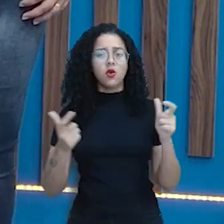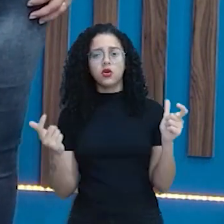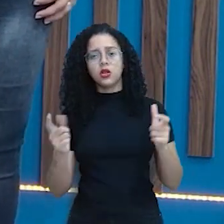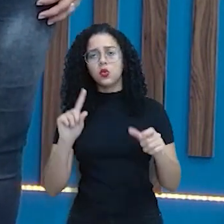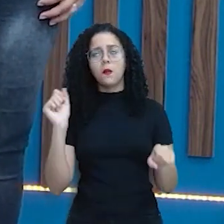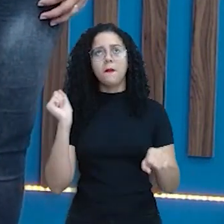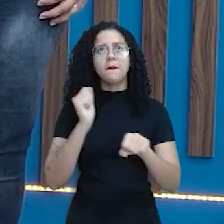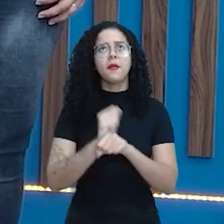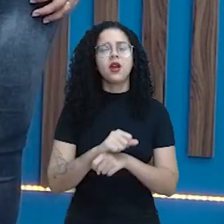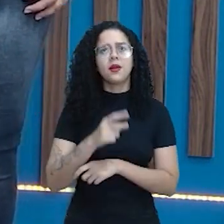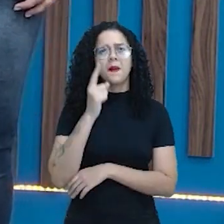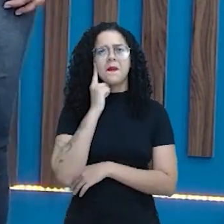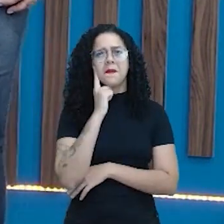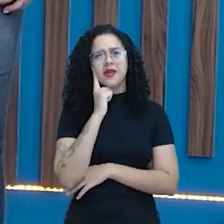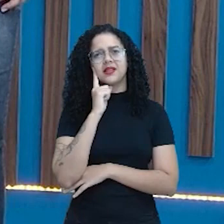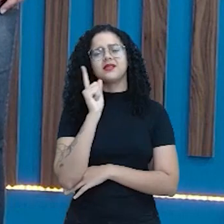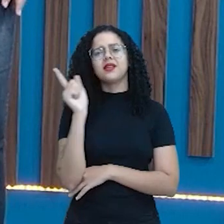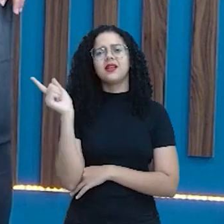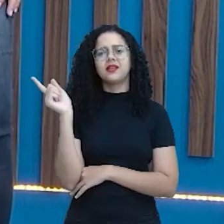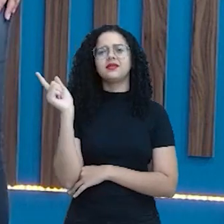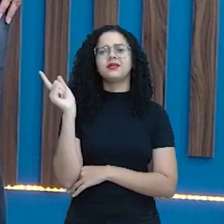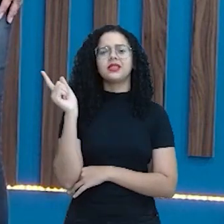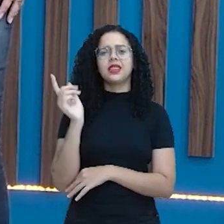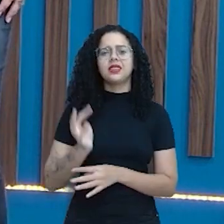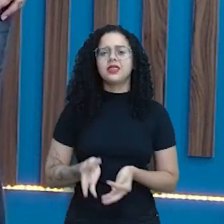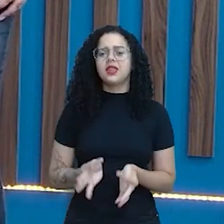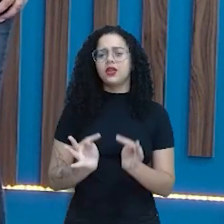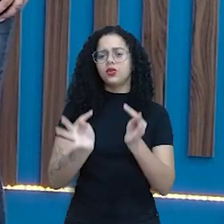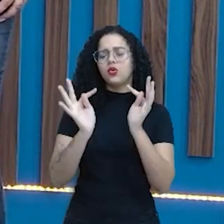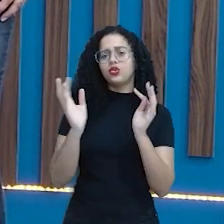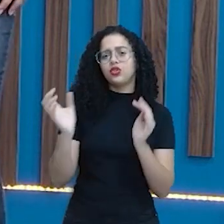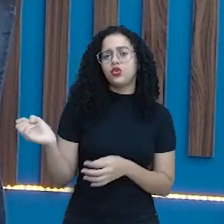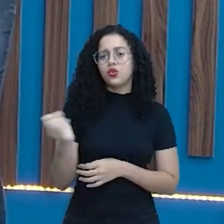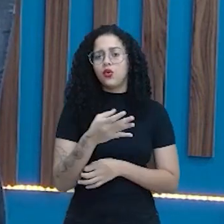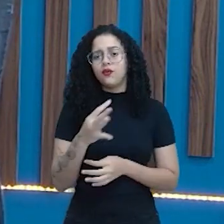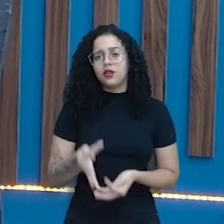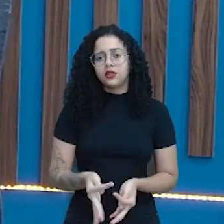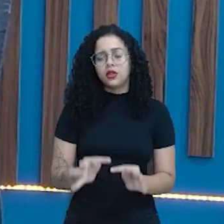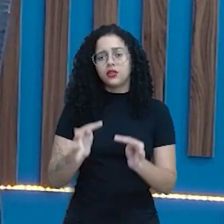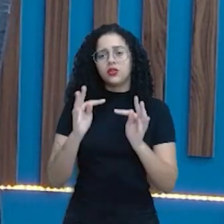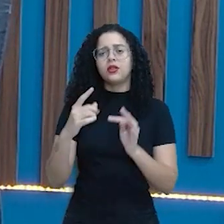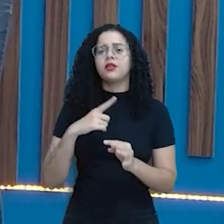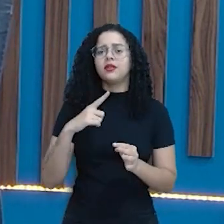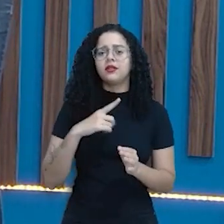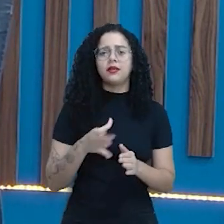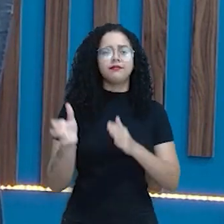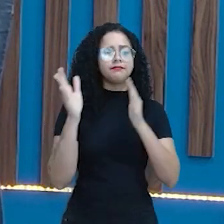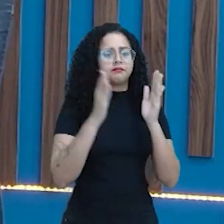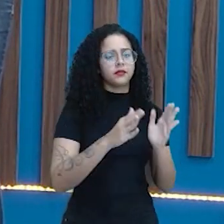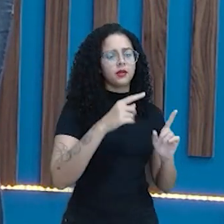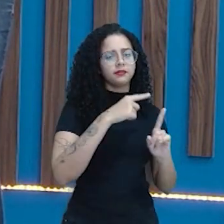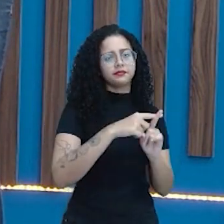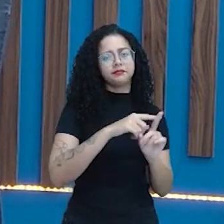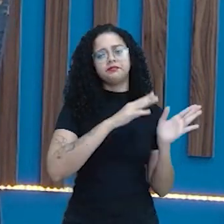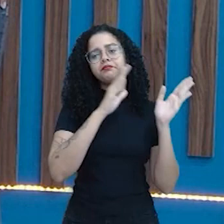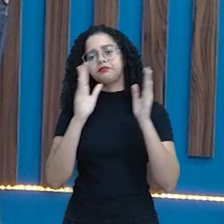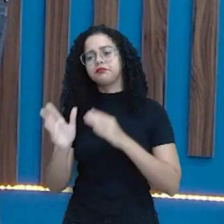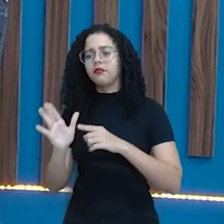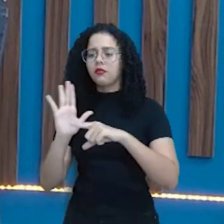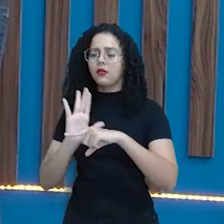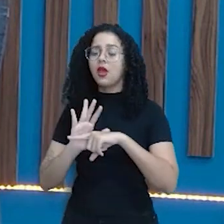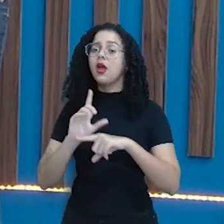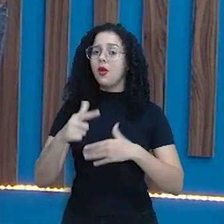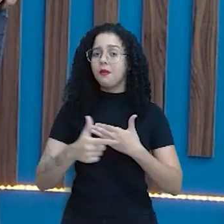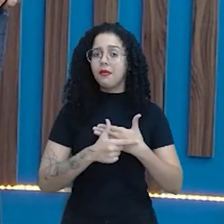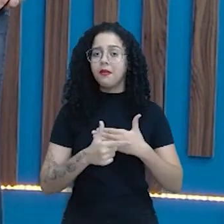para pensar que essas tecnologias, essas novas tecnologias, tem um lado positivo e tem um lado negativo, que é um dos